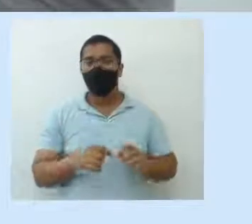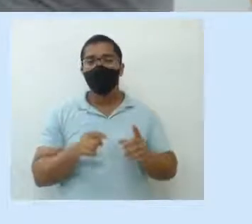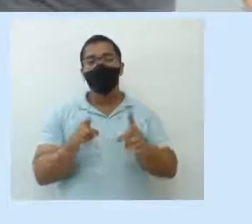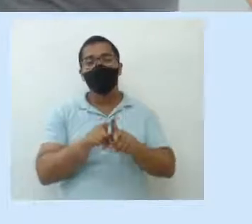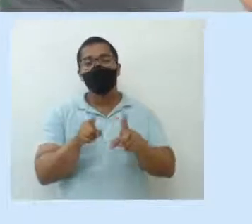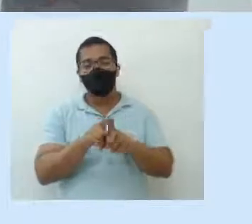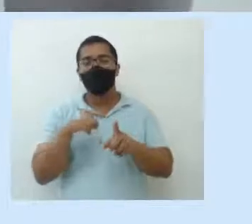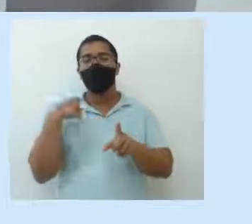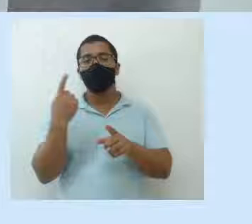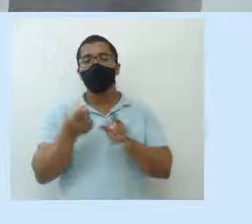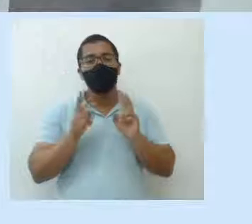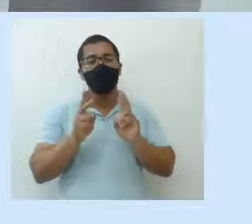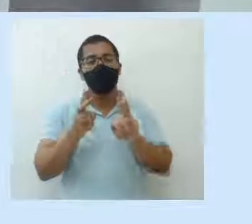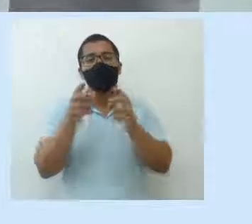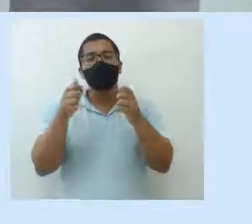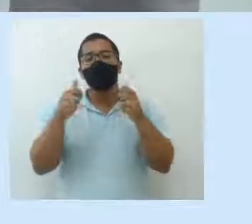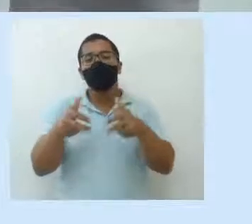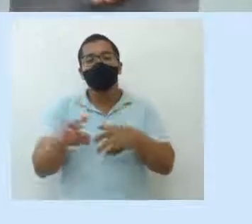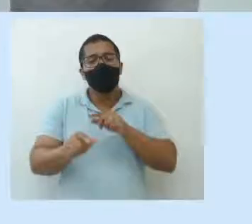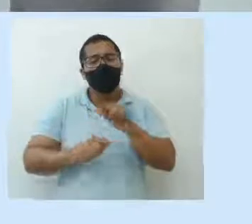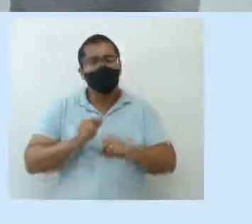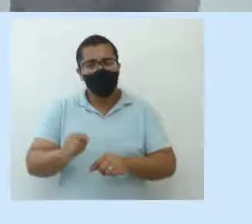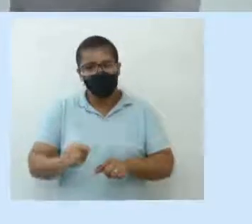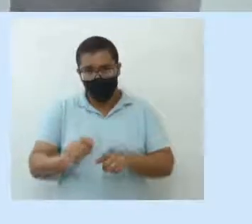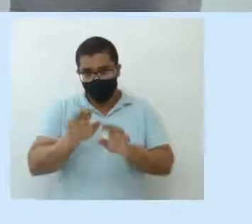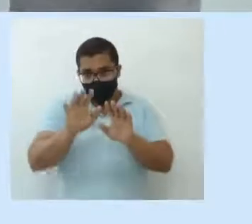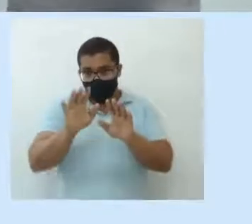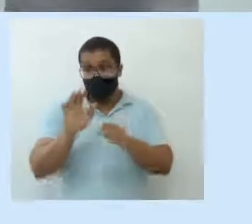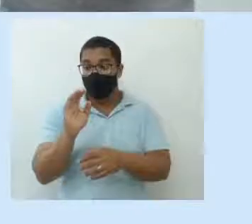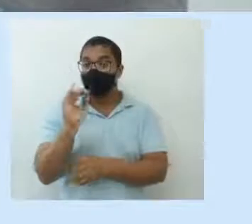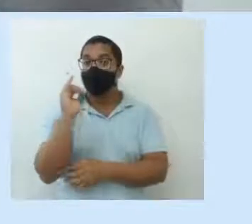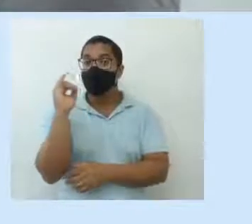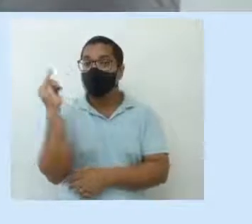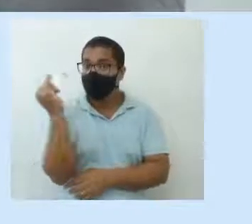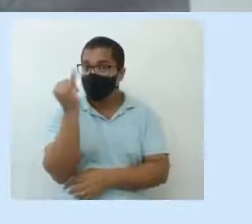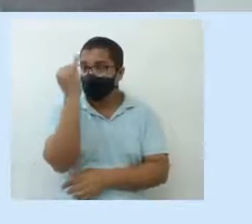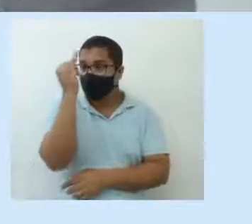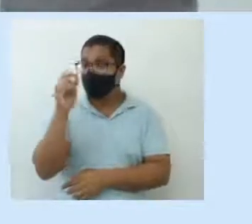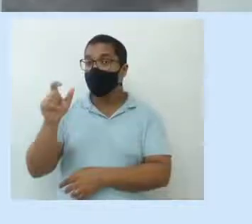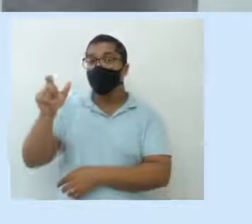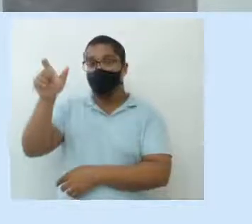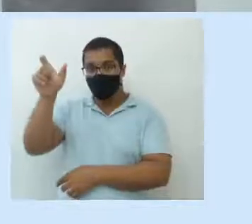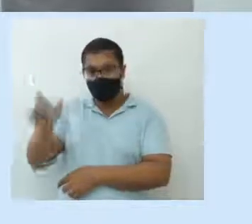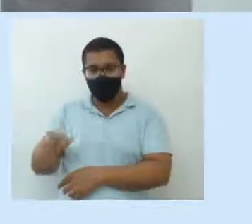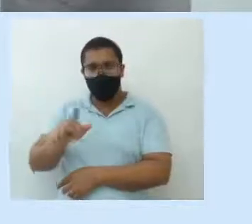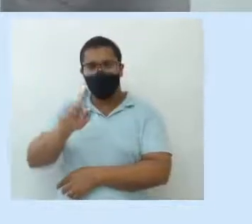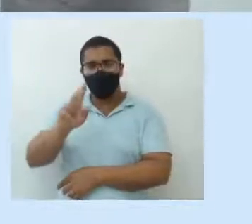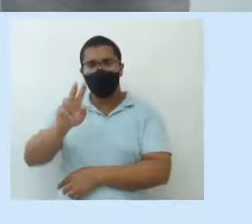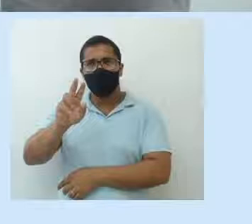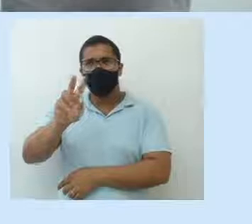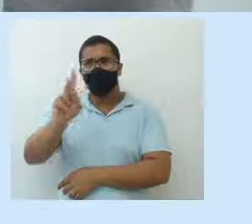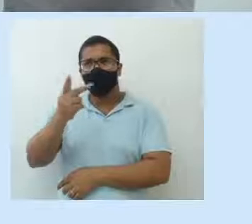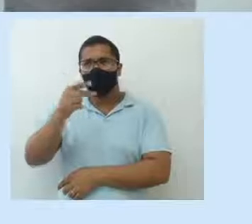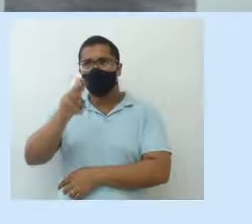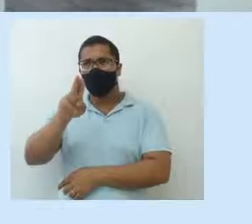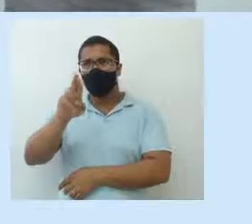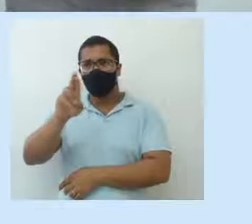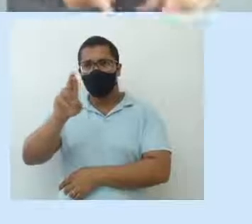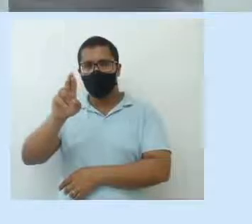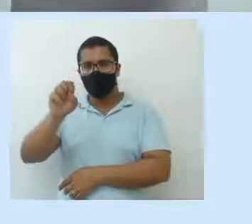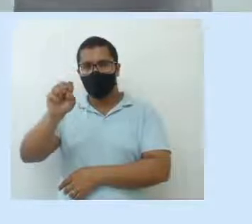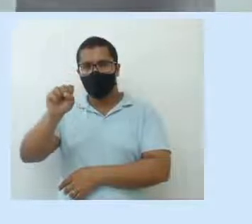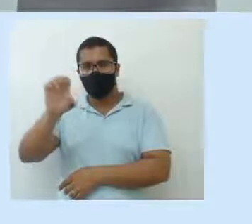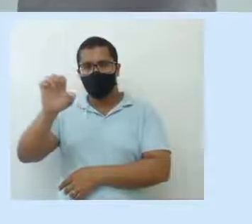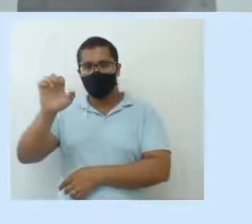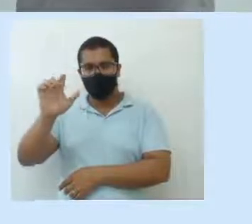podemos prosseguir na seguinte questão de Husserl. Uma importante contribuição dele é a ideia de que a consciência